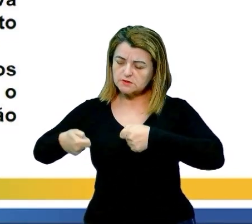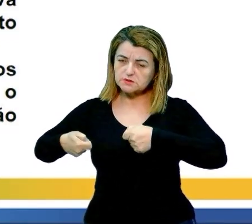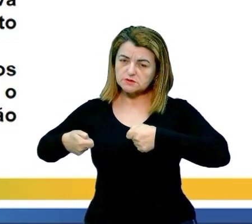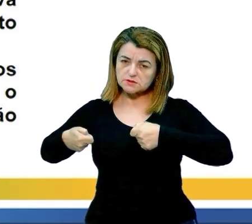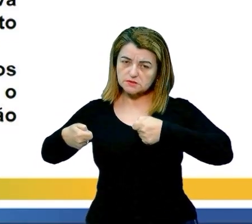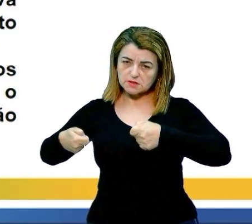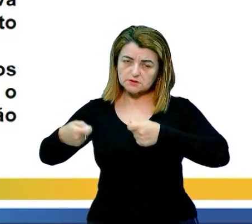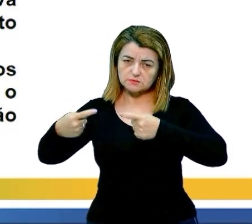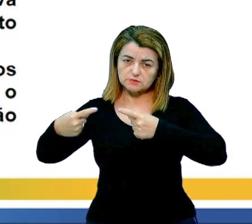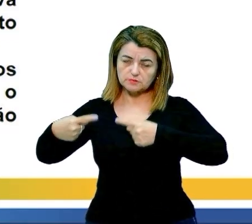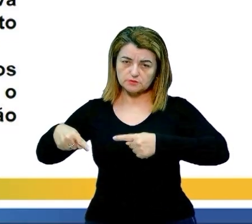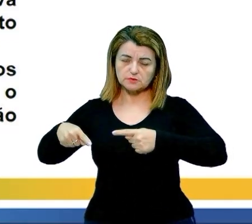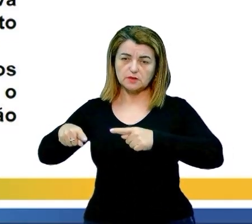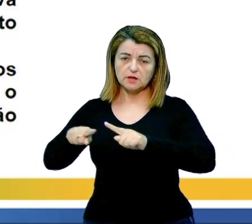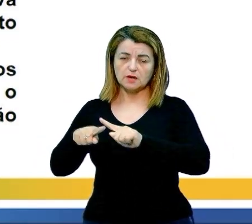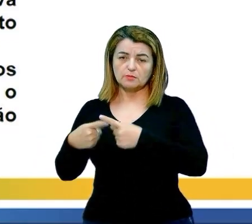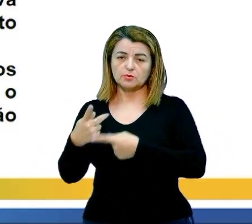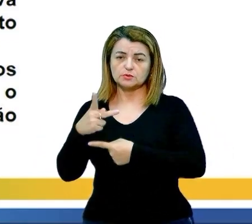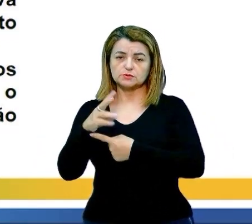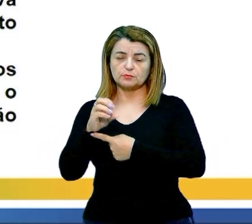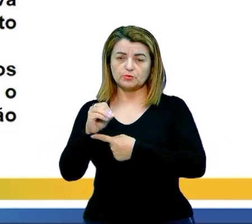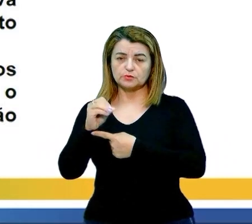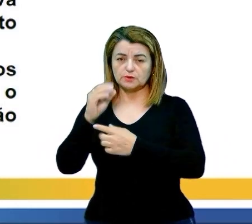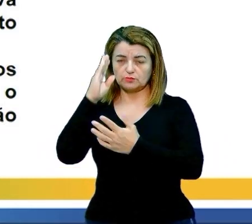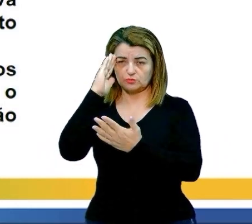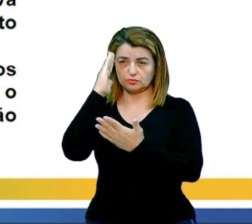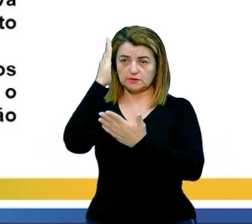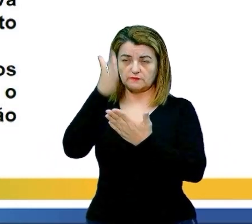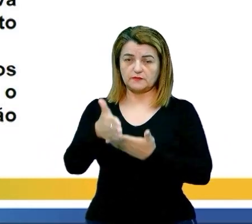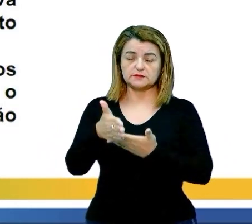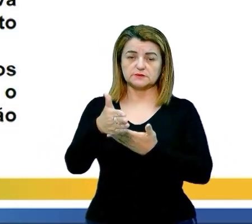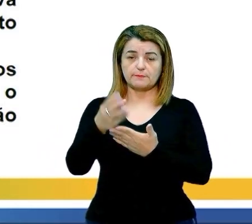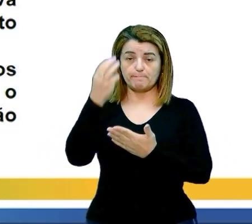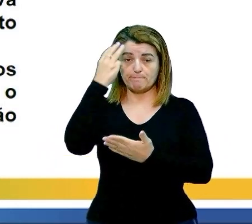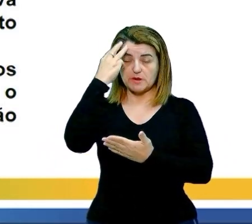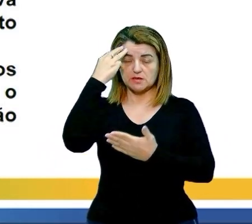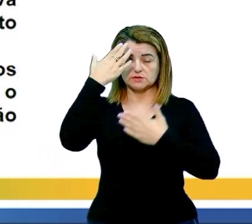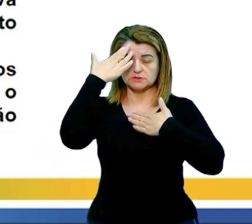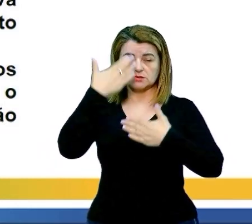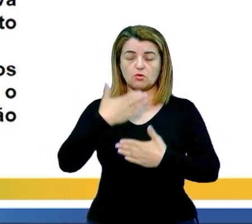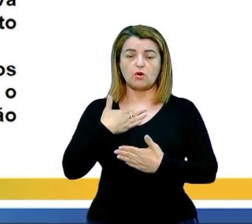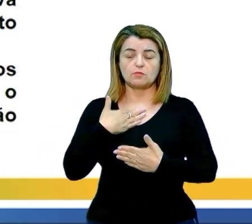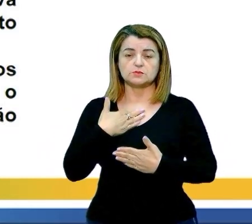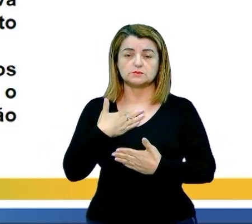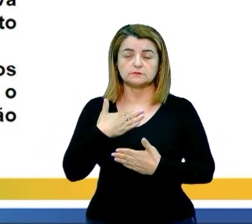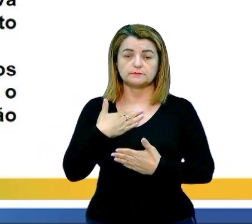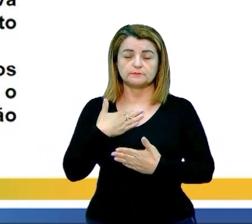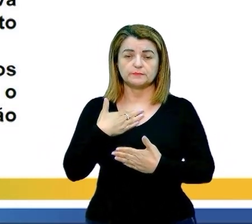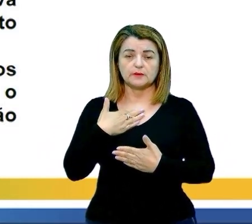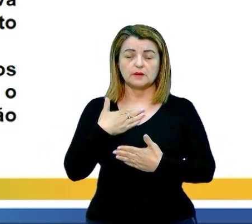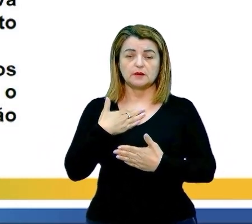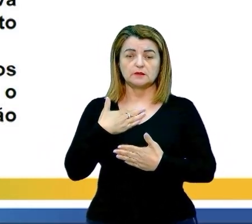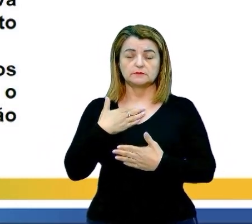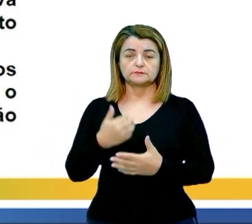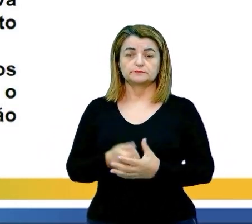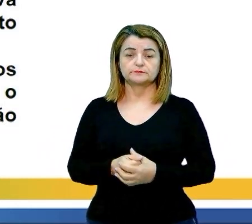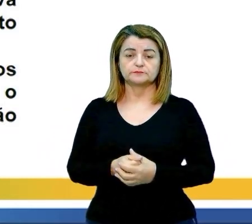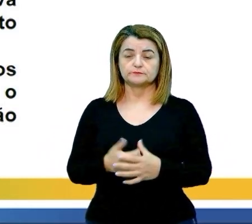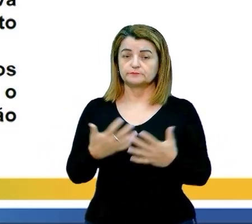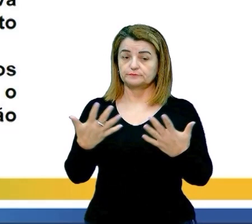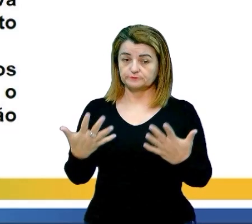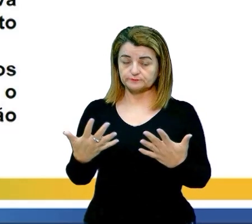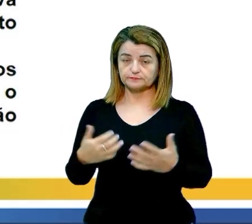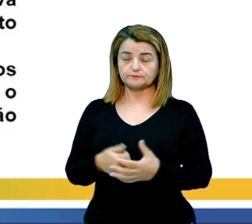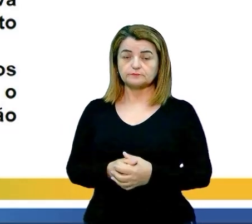pois o poder disciplinar atravessa mentes e corpos, dominando-os completamente. Então,